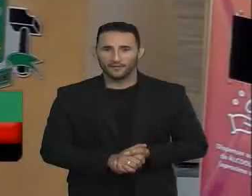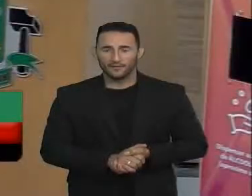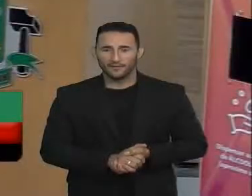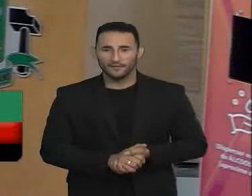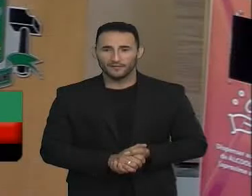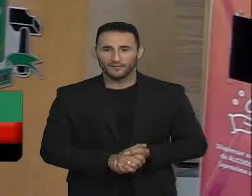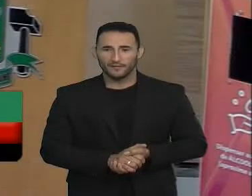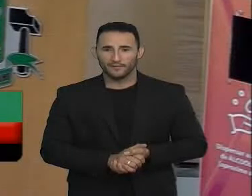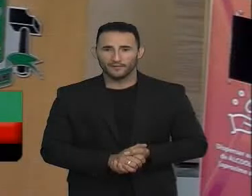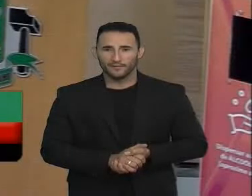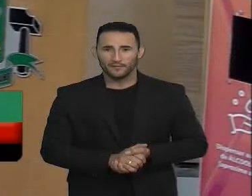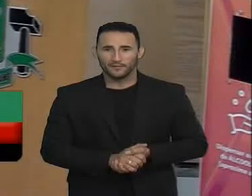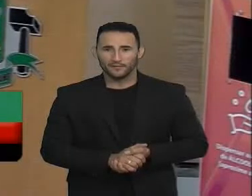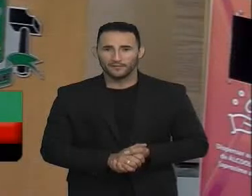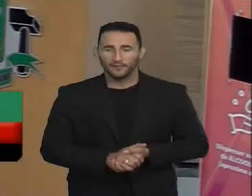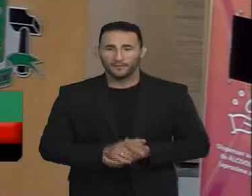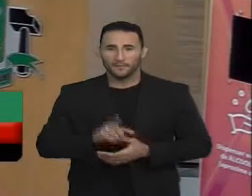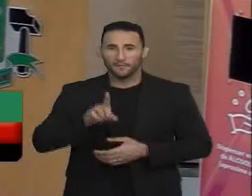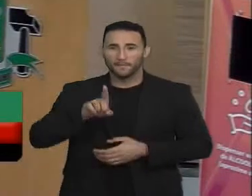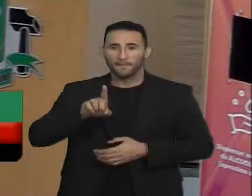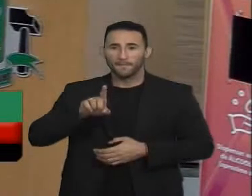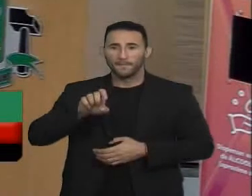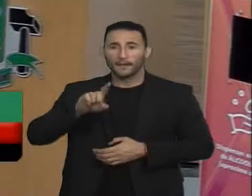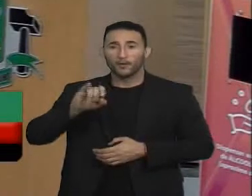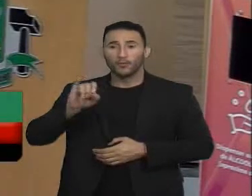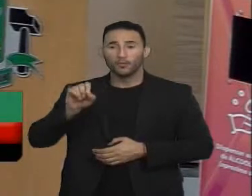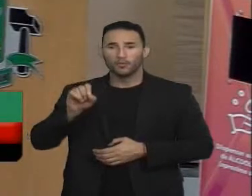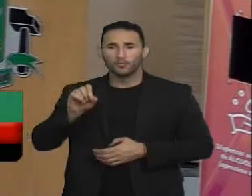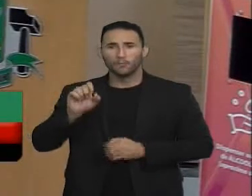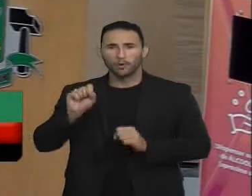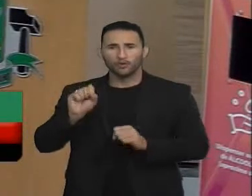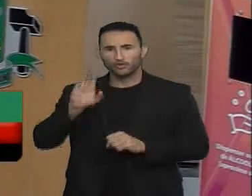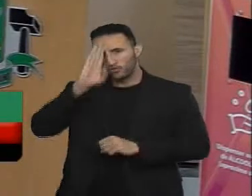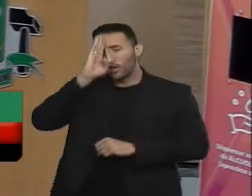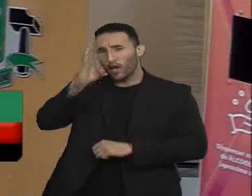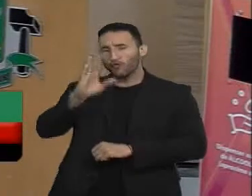Ô, vereador Délbio, direto na tribuna.